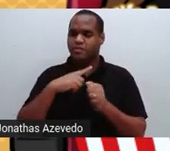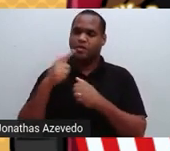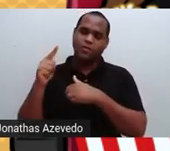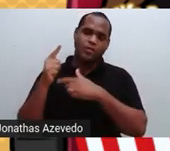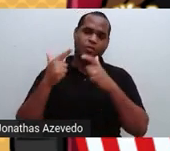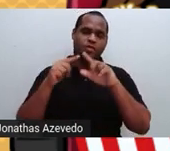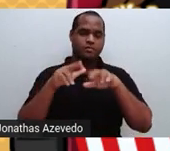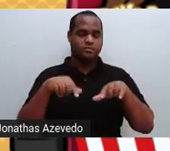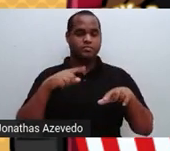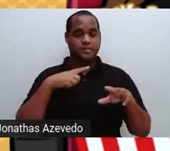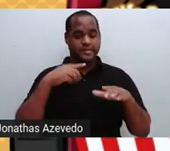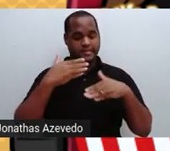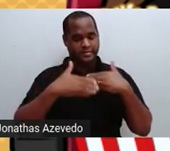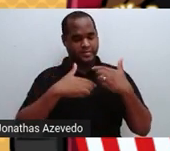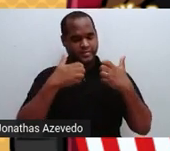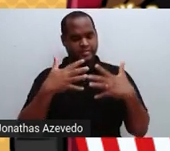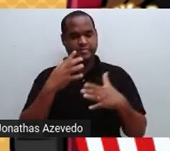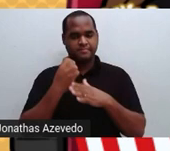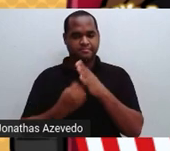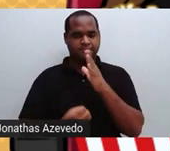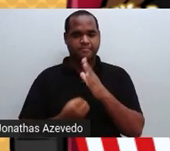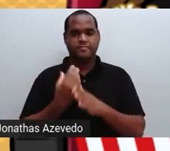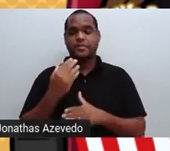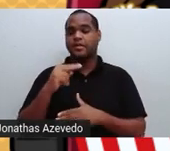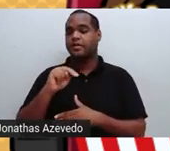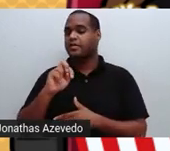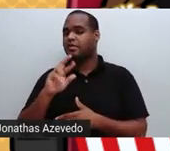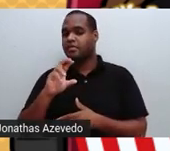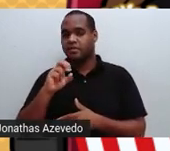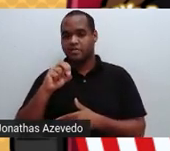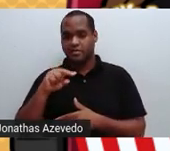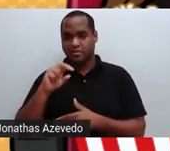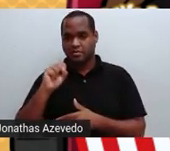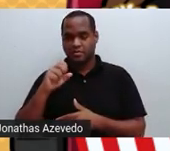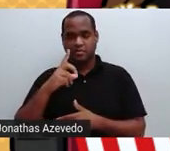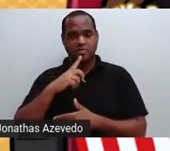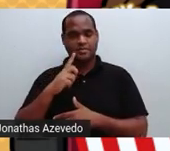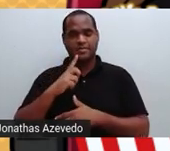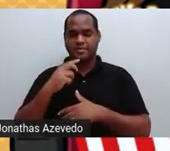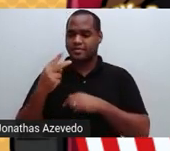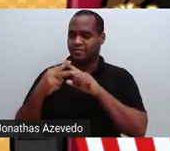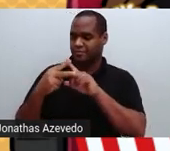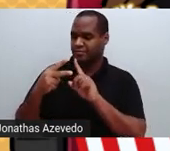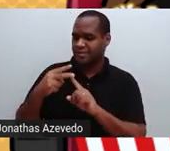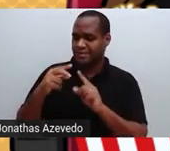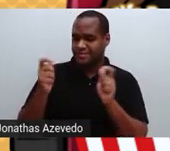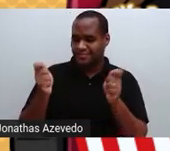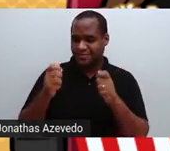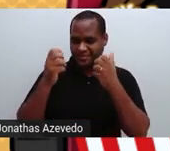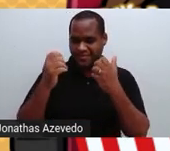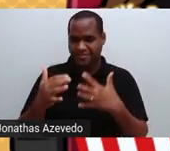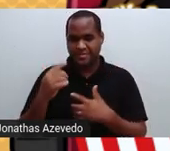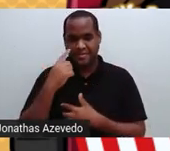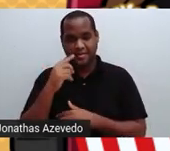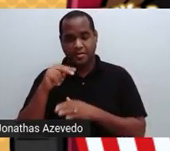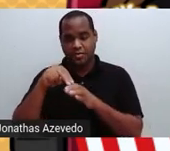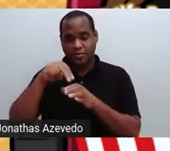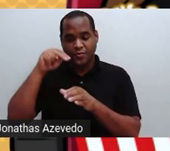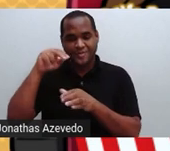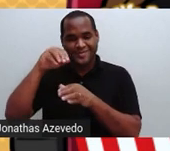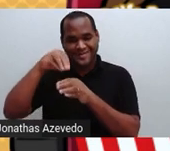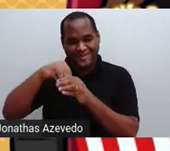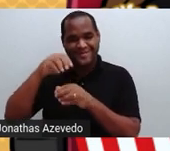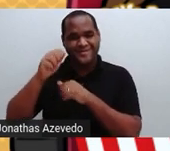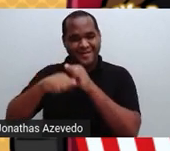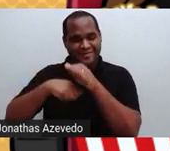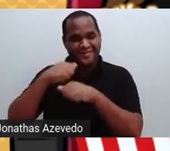que mais tarde passariam a se chamar nêutrons. Estas duas partículas formam o que chamamos de núcleo do átomo. E os